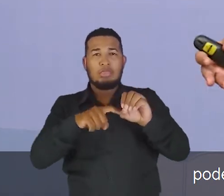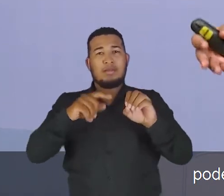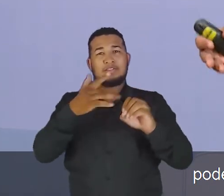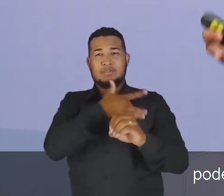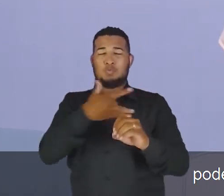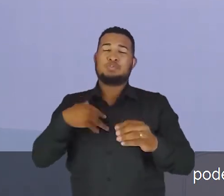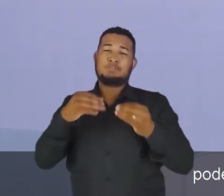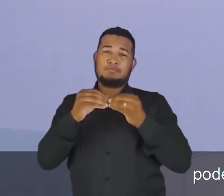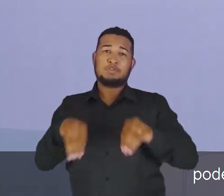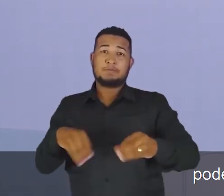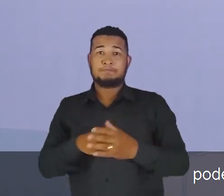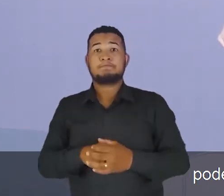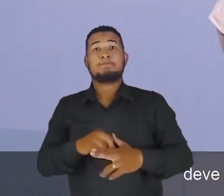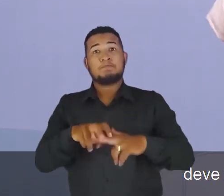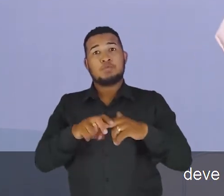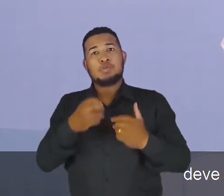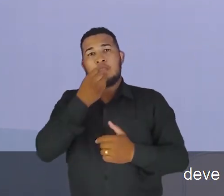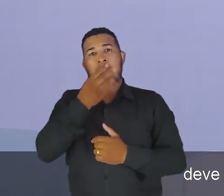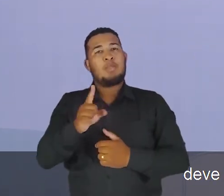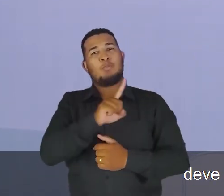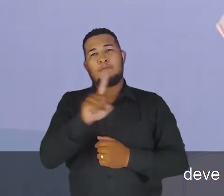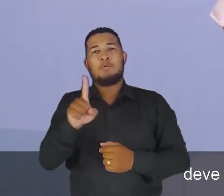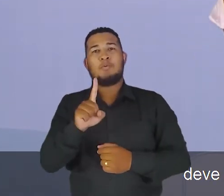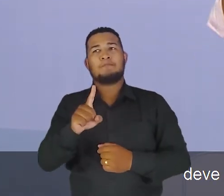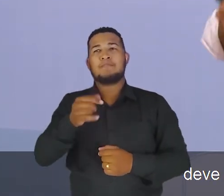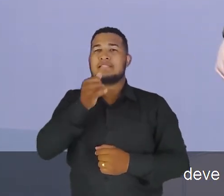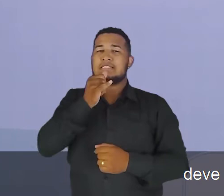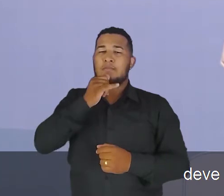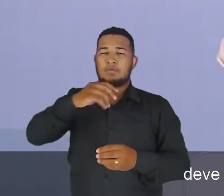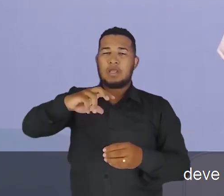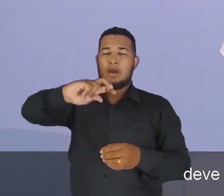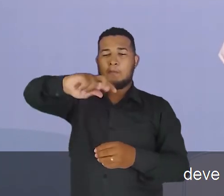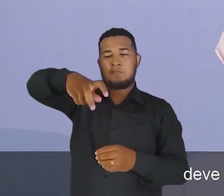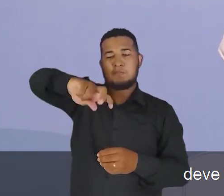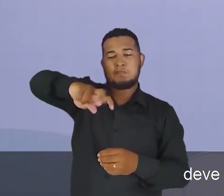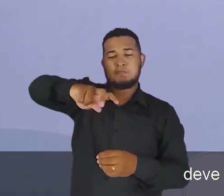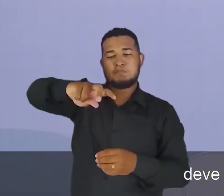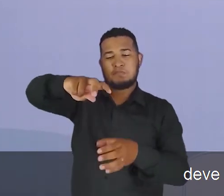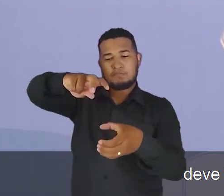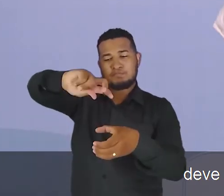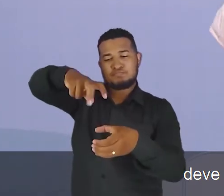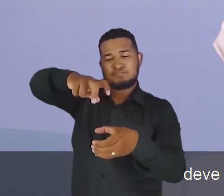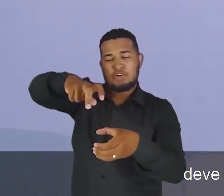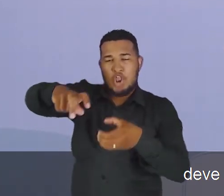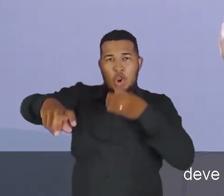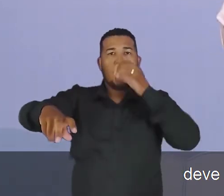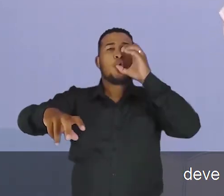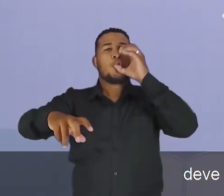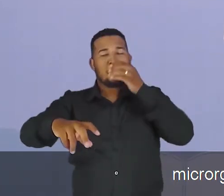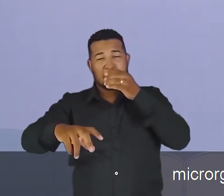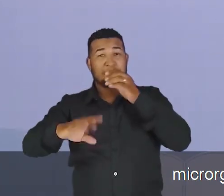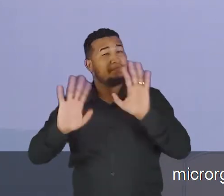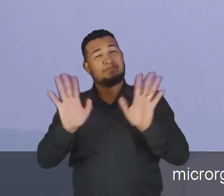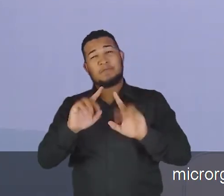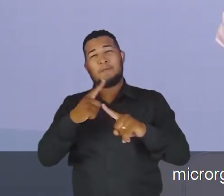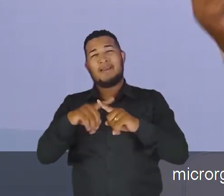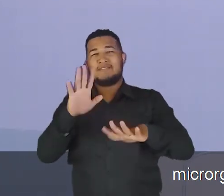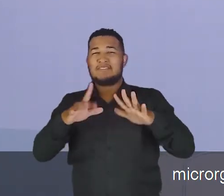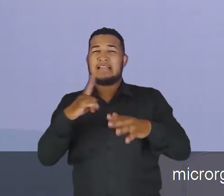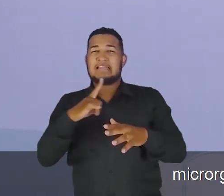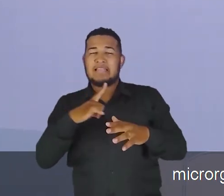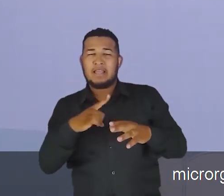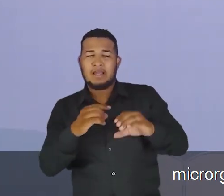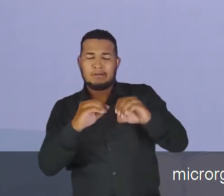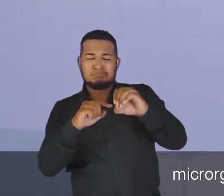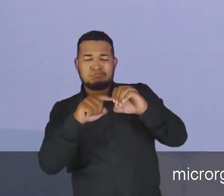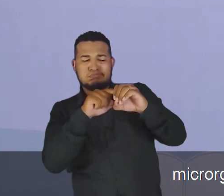sua saúde. Então é por isso que você não deve ingerir água de torneira, porque ela pode conter alguns micro-organismos que ficaram